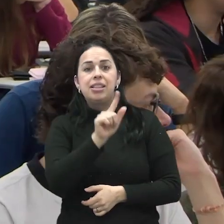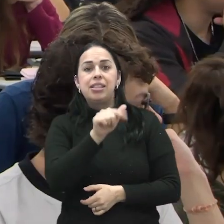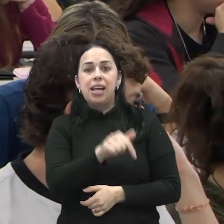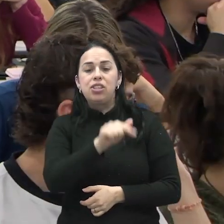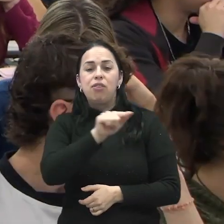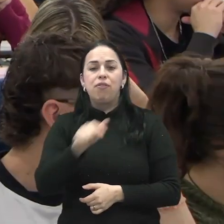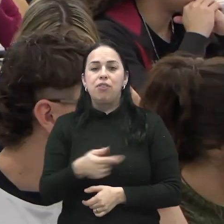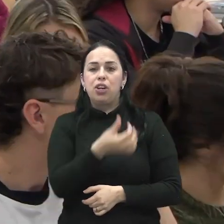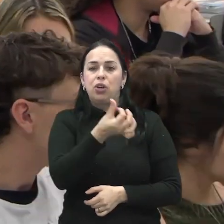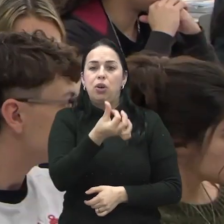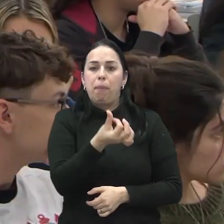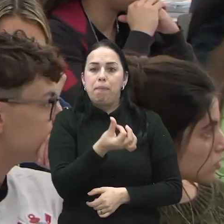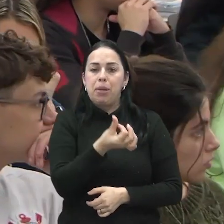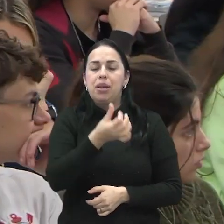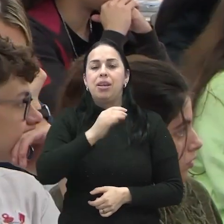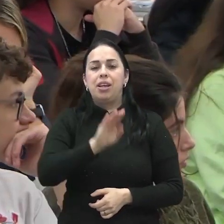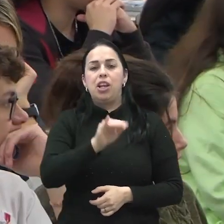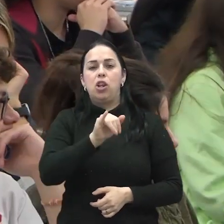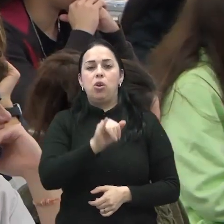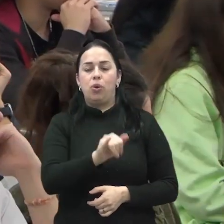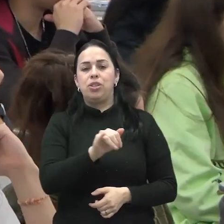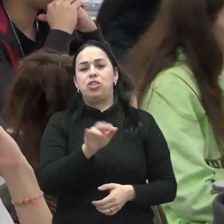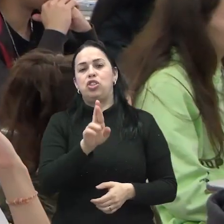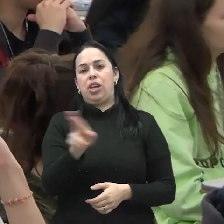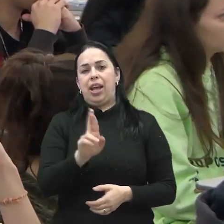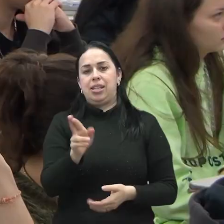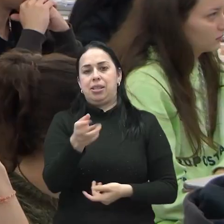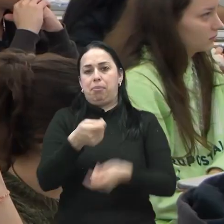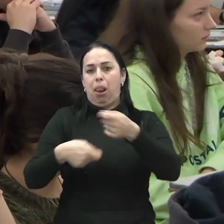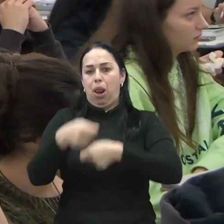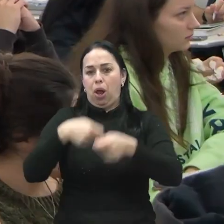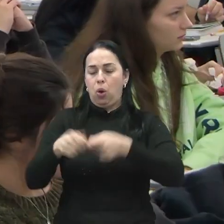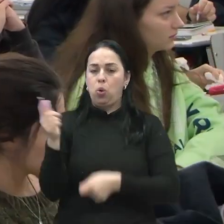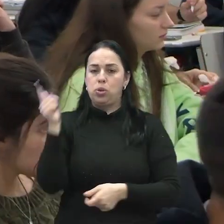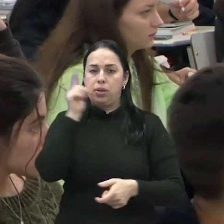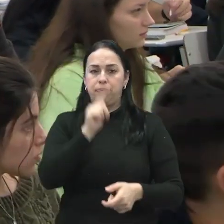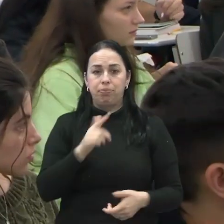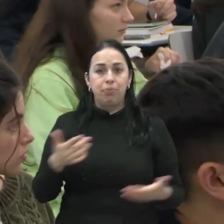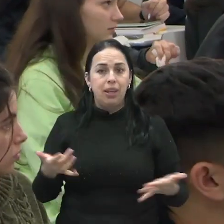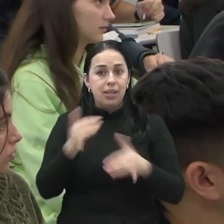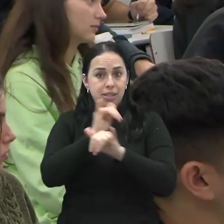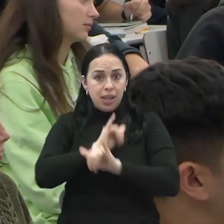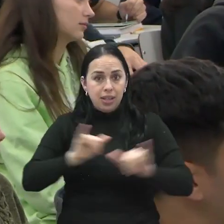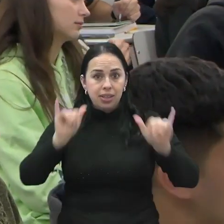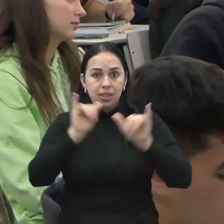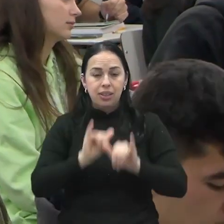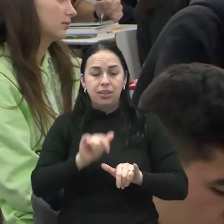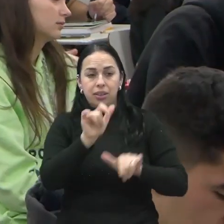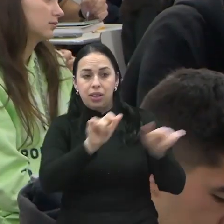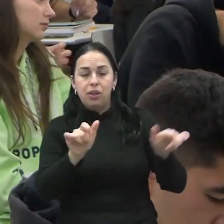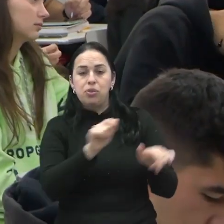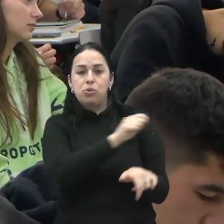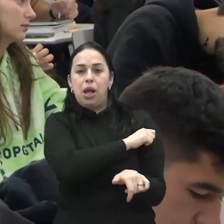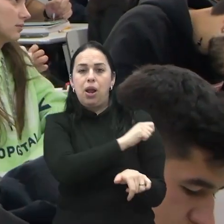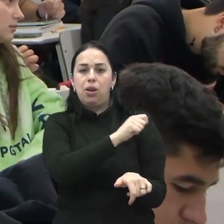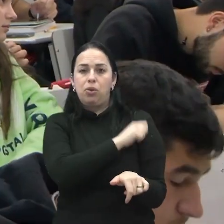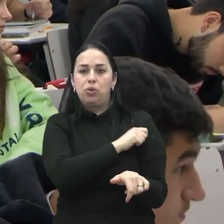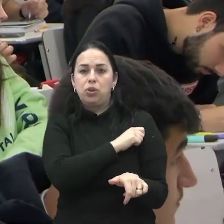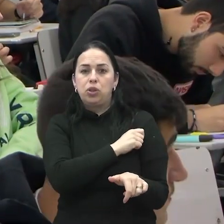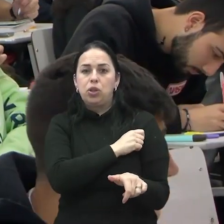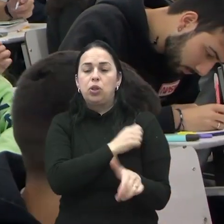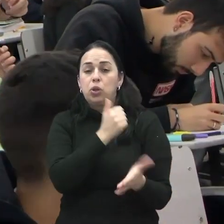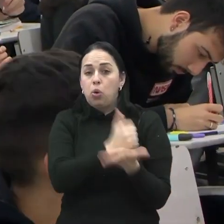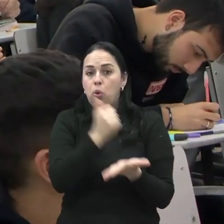de 17,6 bilhões de reais. Neste ano, a campanha atende estudantes com